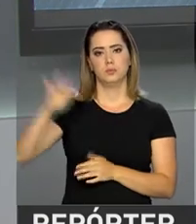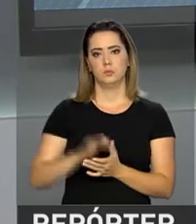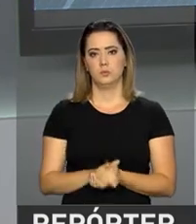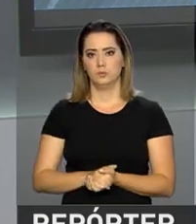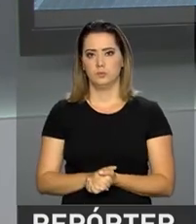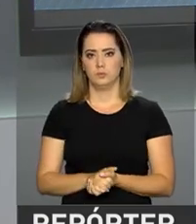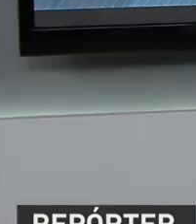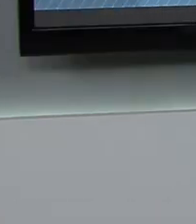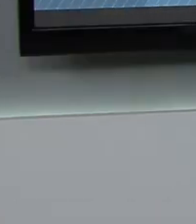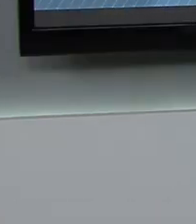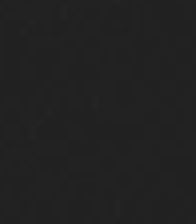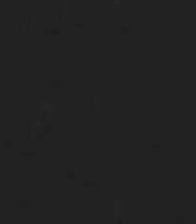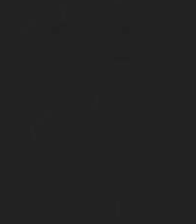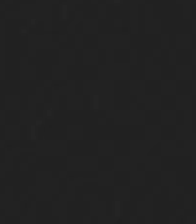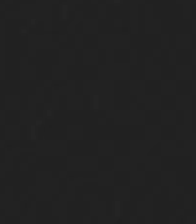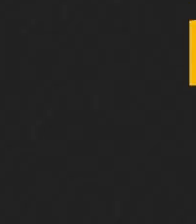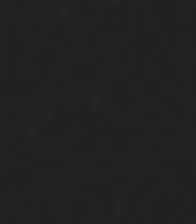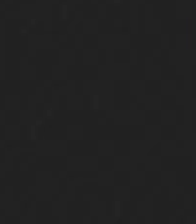federal